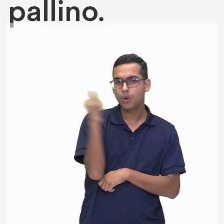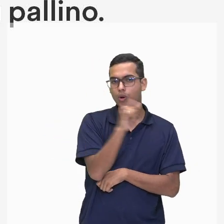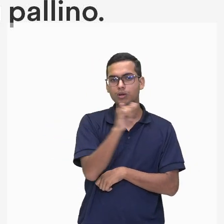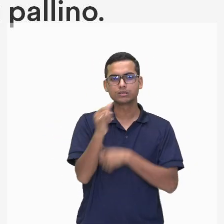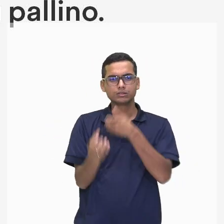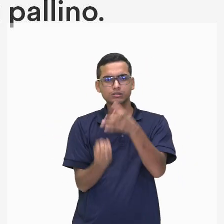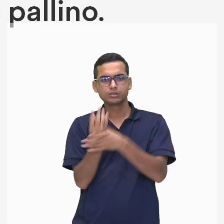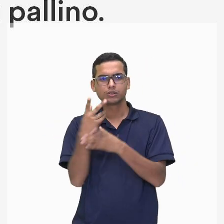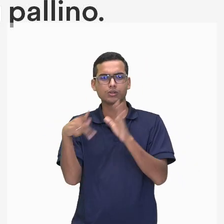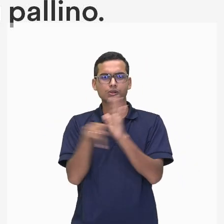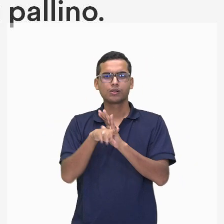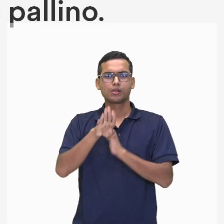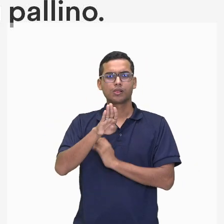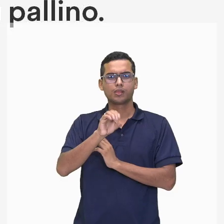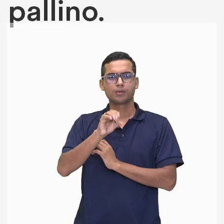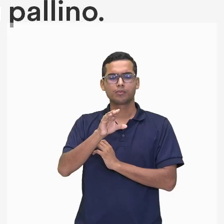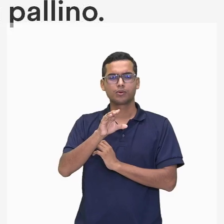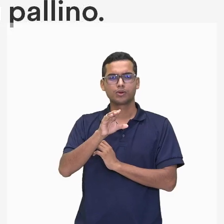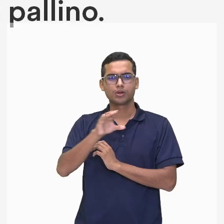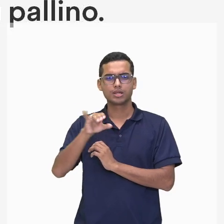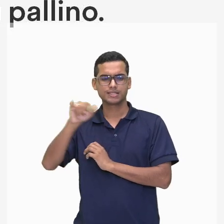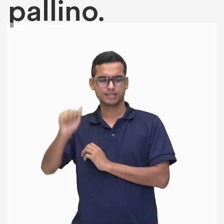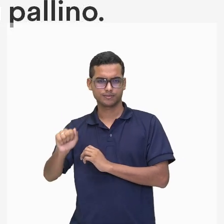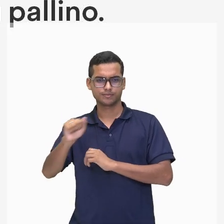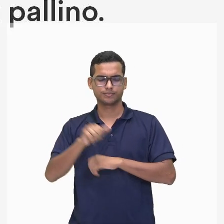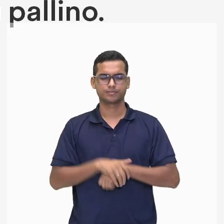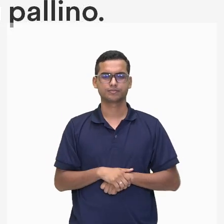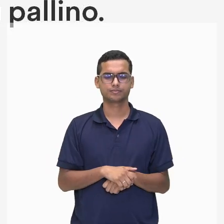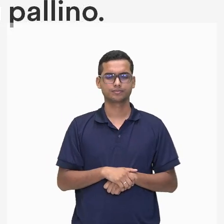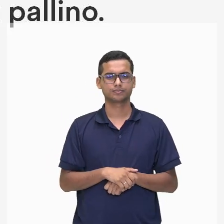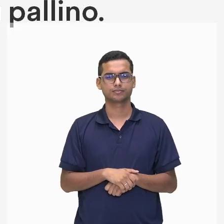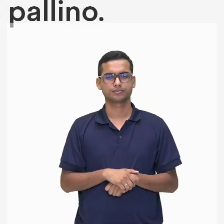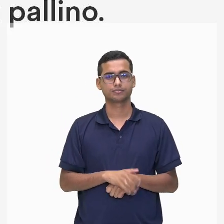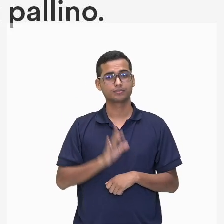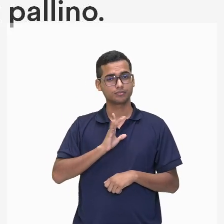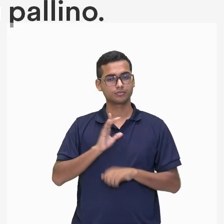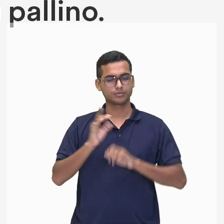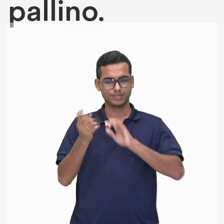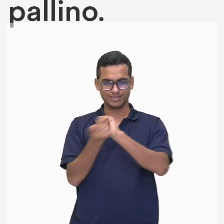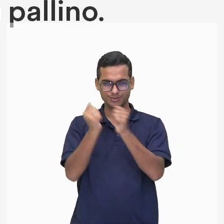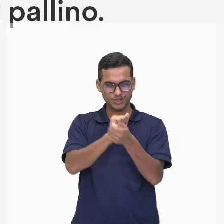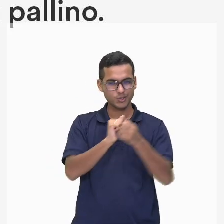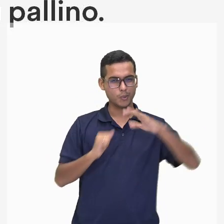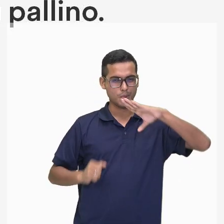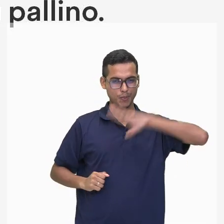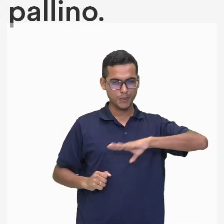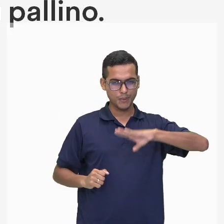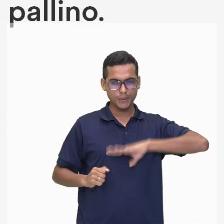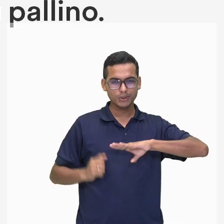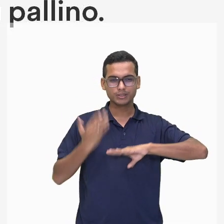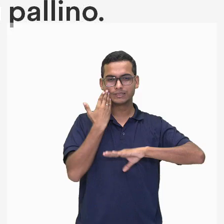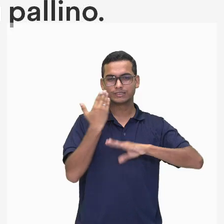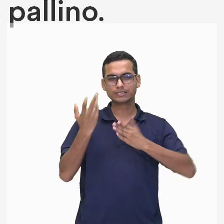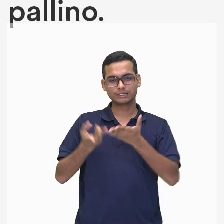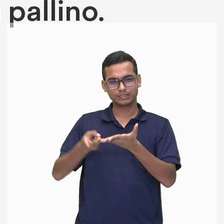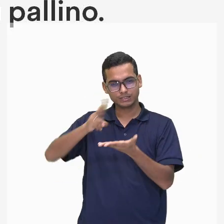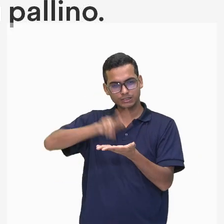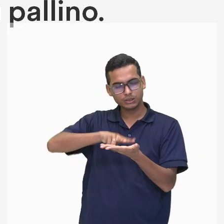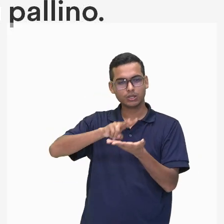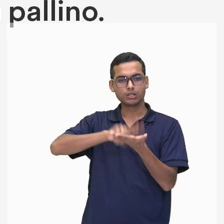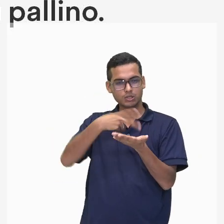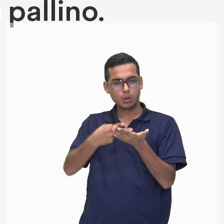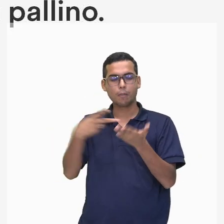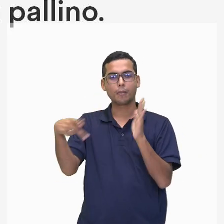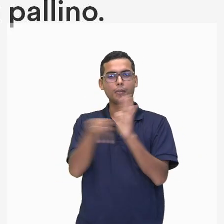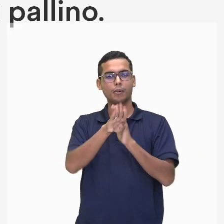escrita boccia, com dois C, boccia. Mas a gente, no aportuguesamento, traduziu para bocha.